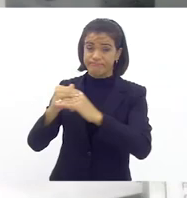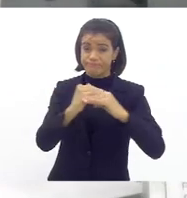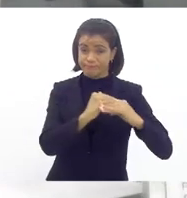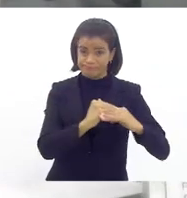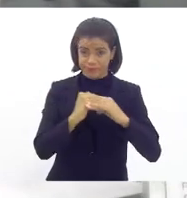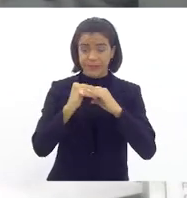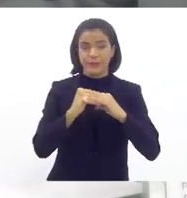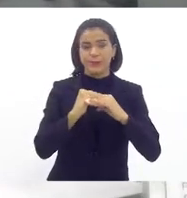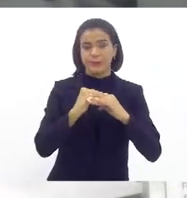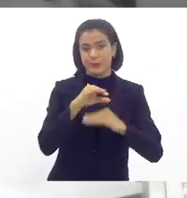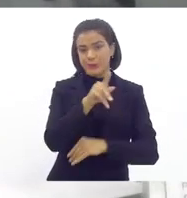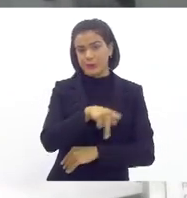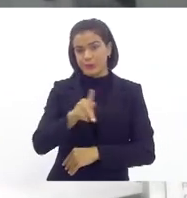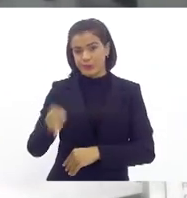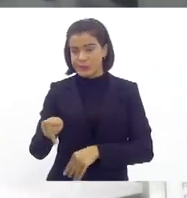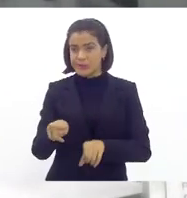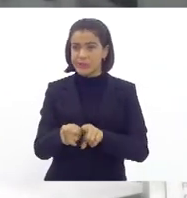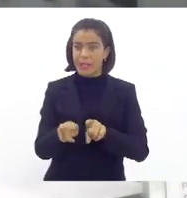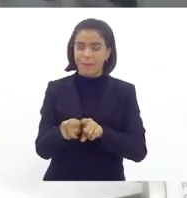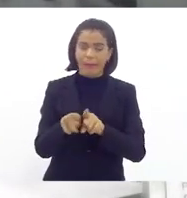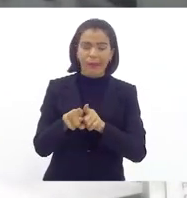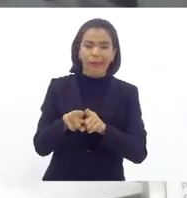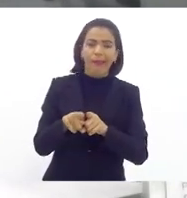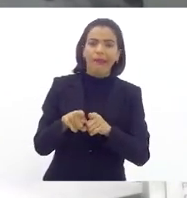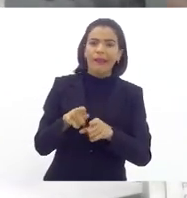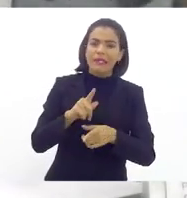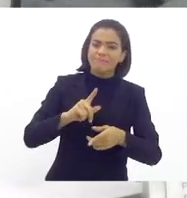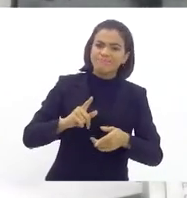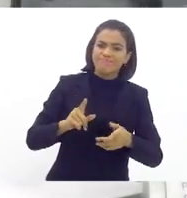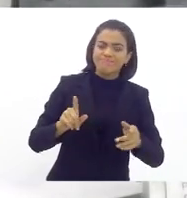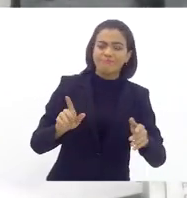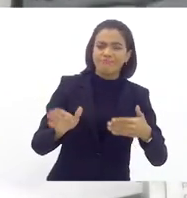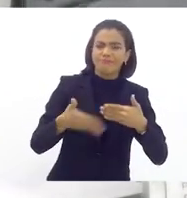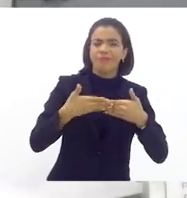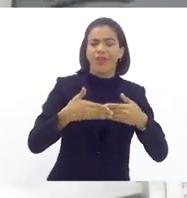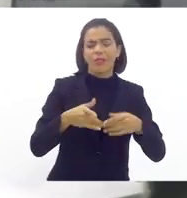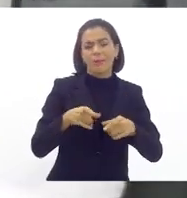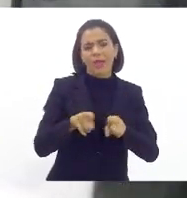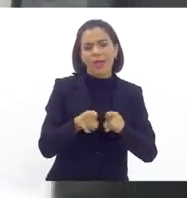contra a violência nas escolas, contra as fake news.